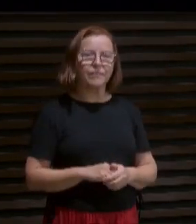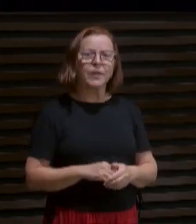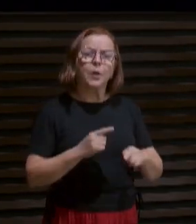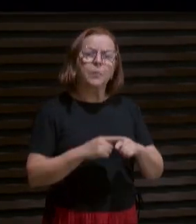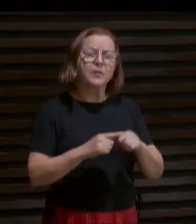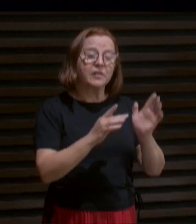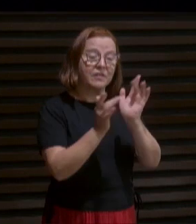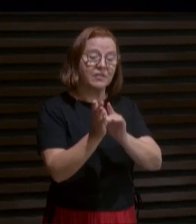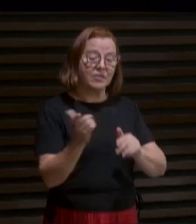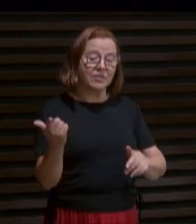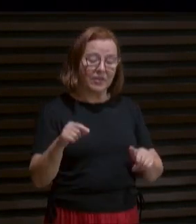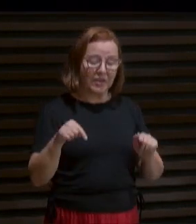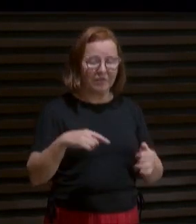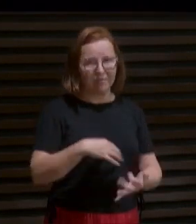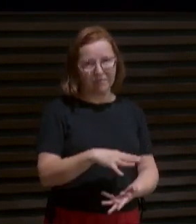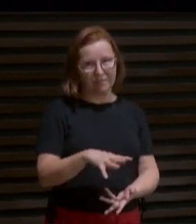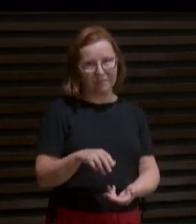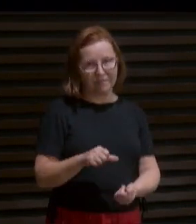mundo?